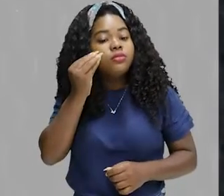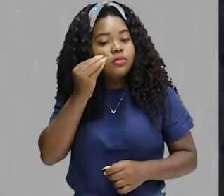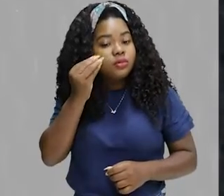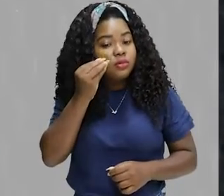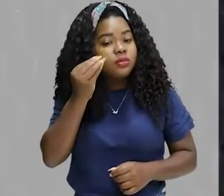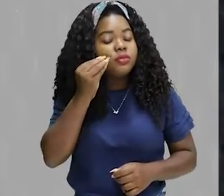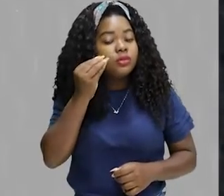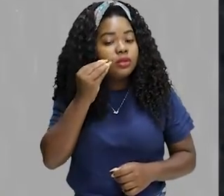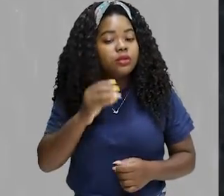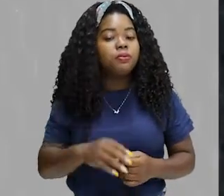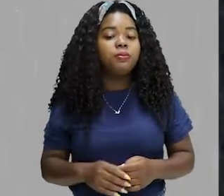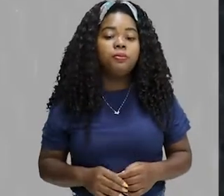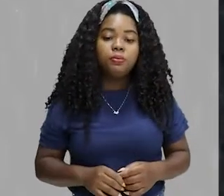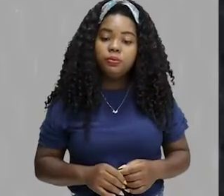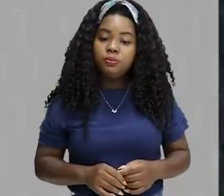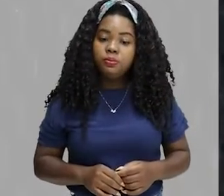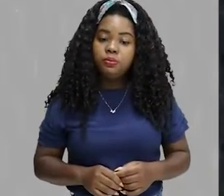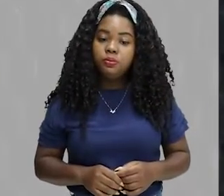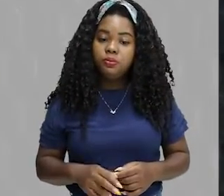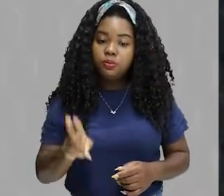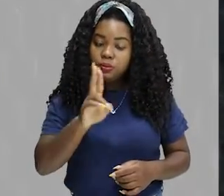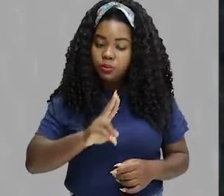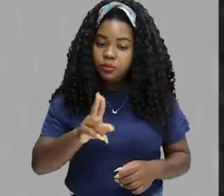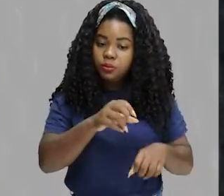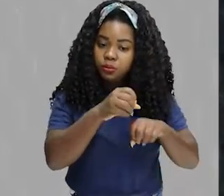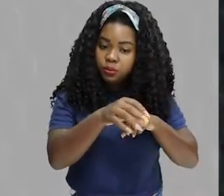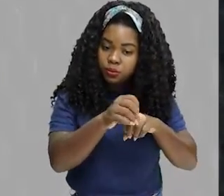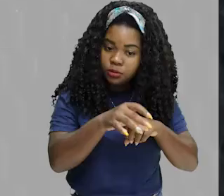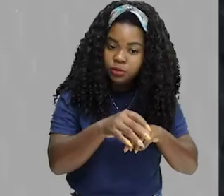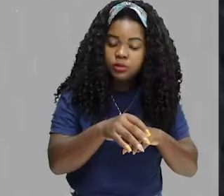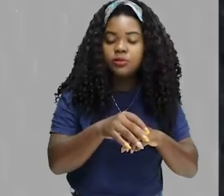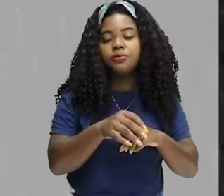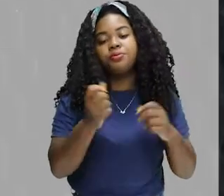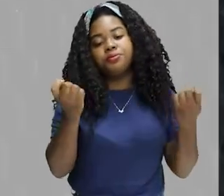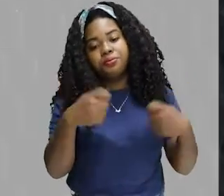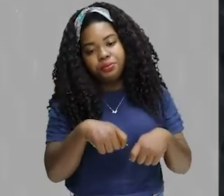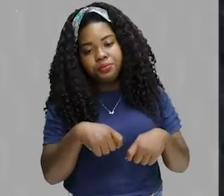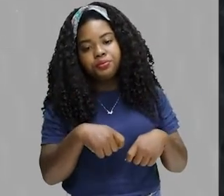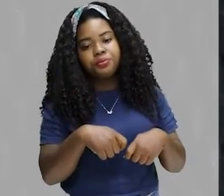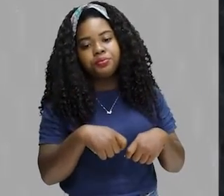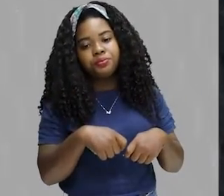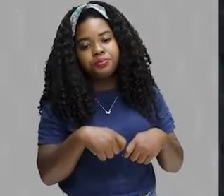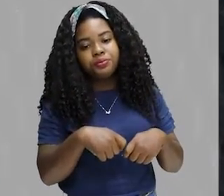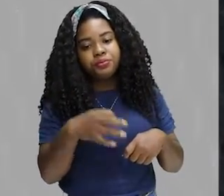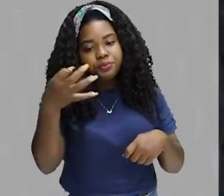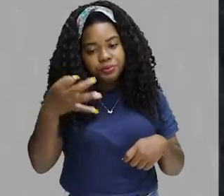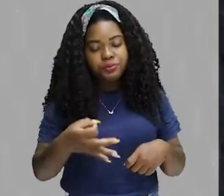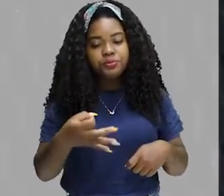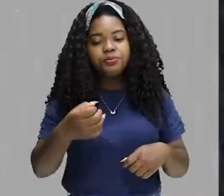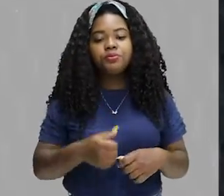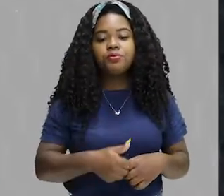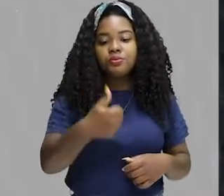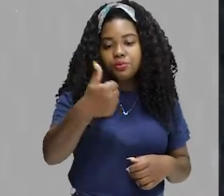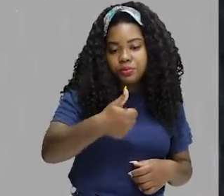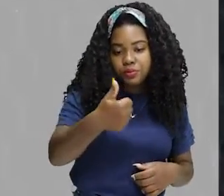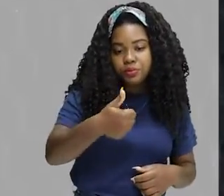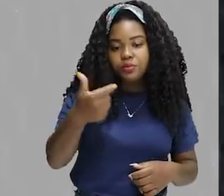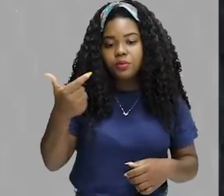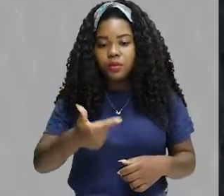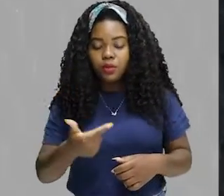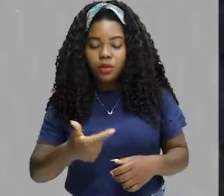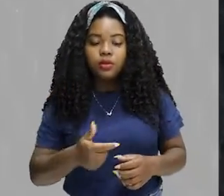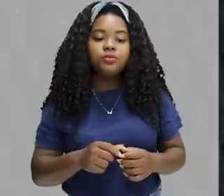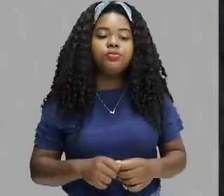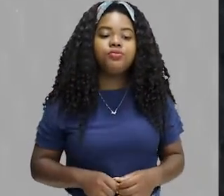menos vezes. Então, usando essas dicas, a chance de acertarmos na primeira ou na segunda tentativa é muito